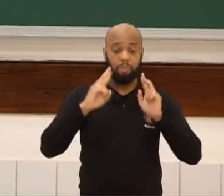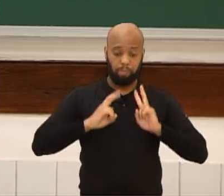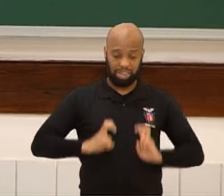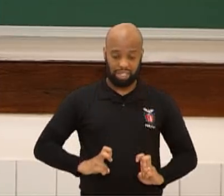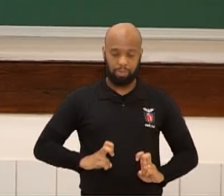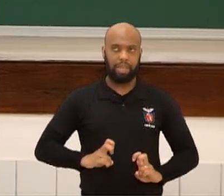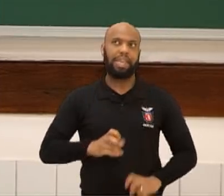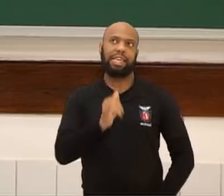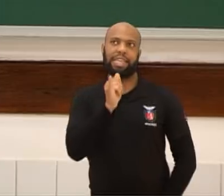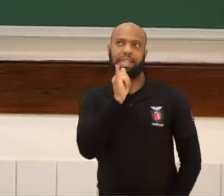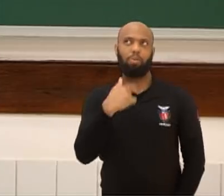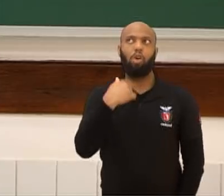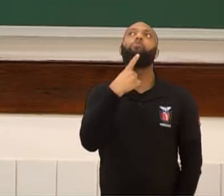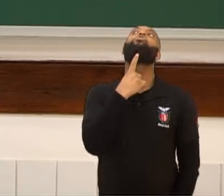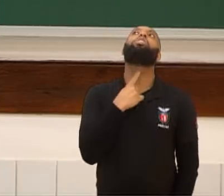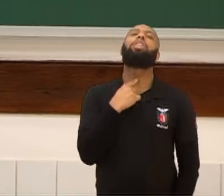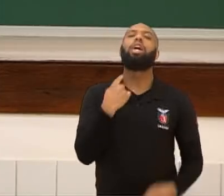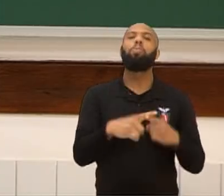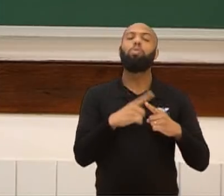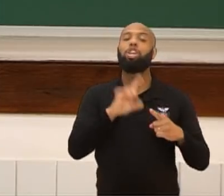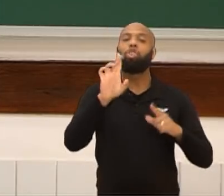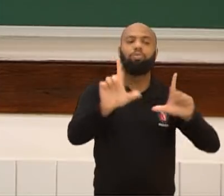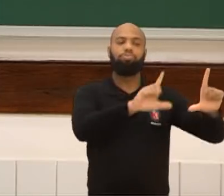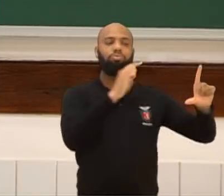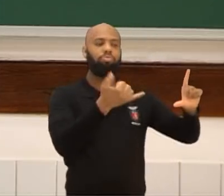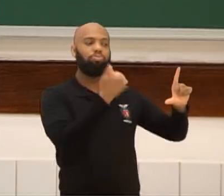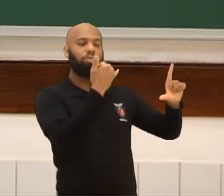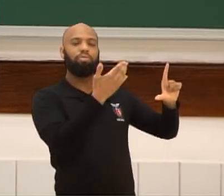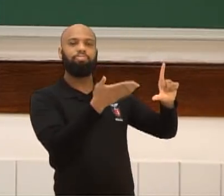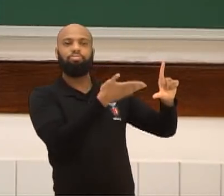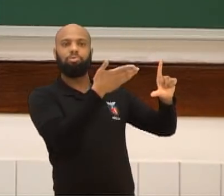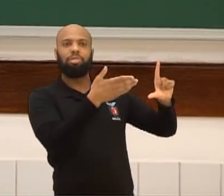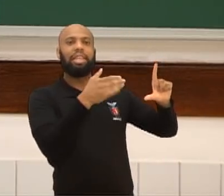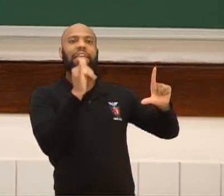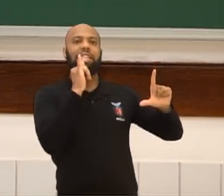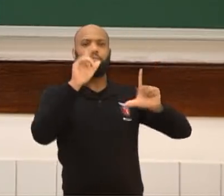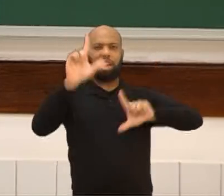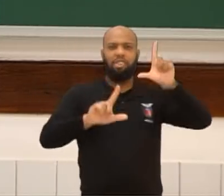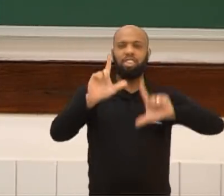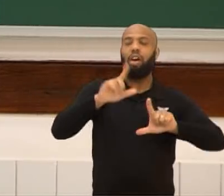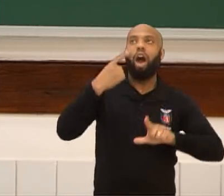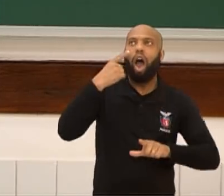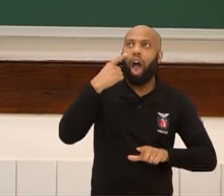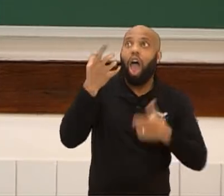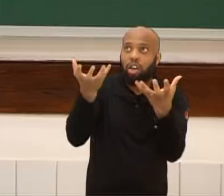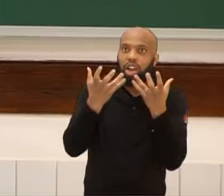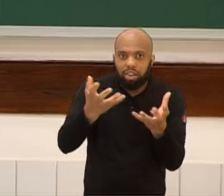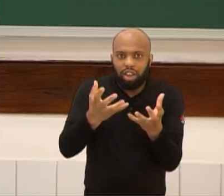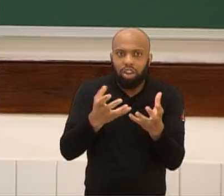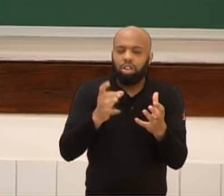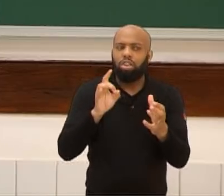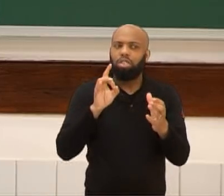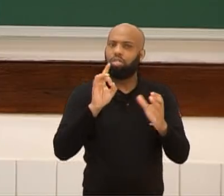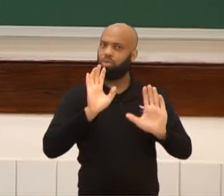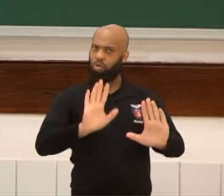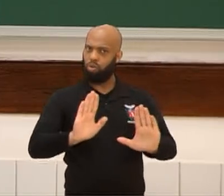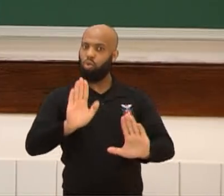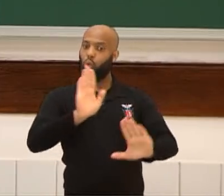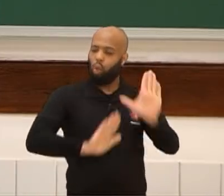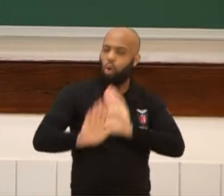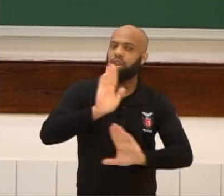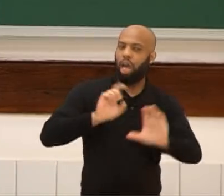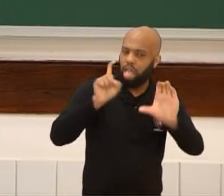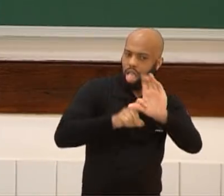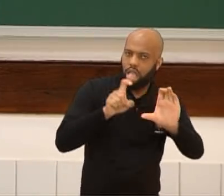você teve vontade porque passou na propaganda e ter cuidado para não ficar dependente disso, não se sentir às vezes excluído por